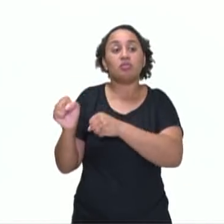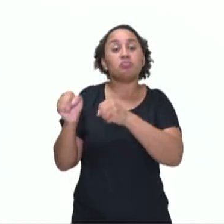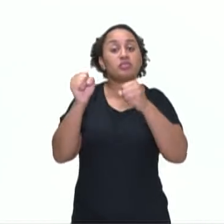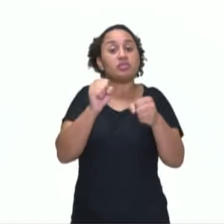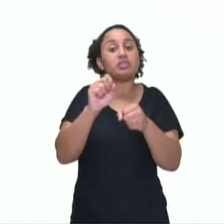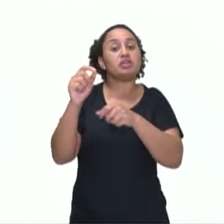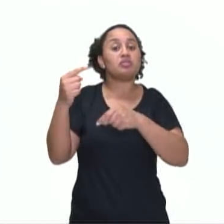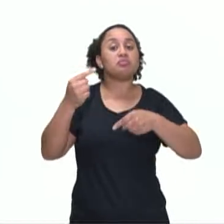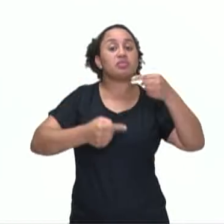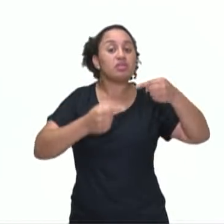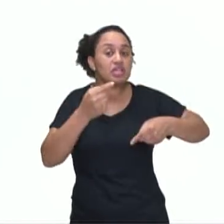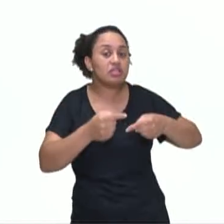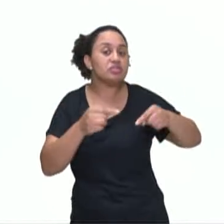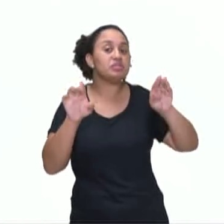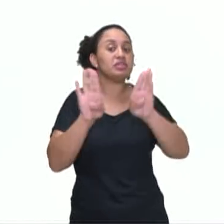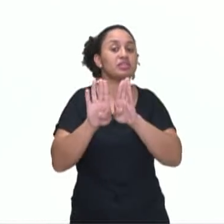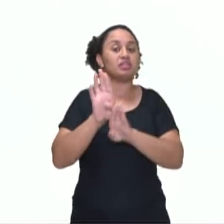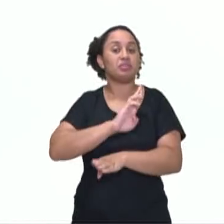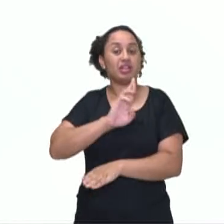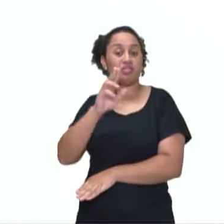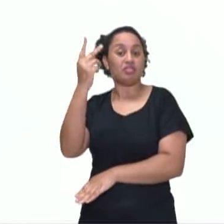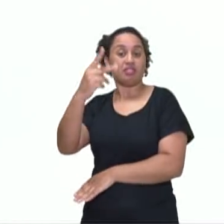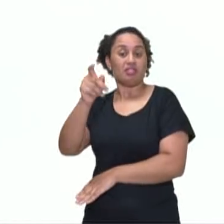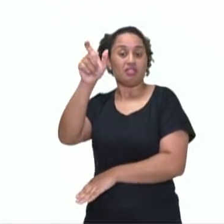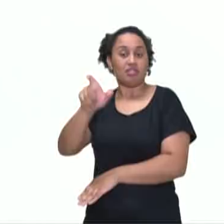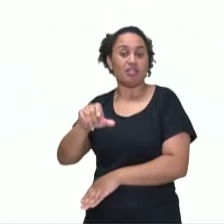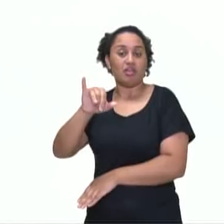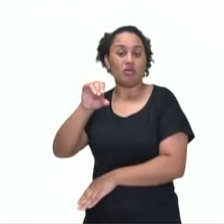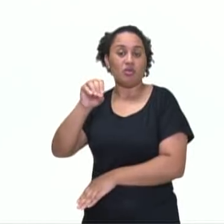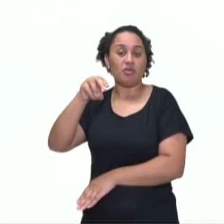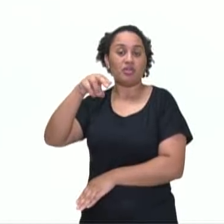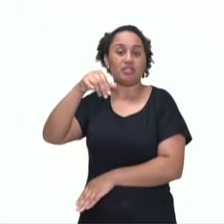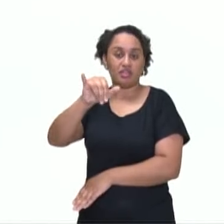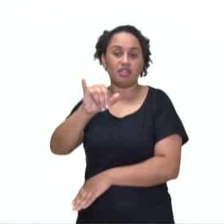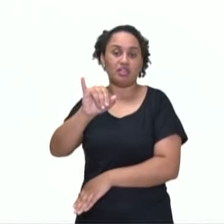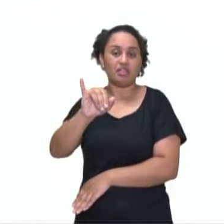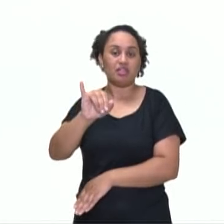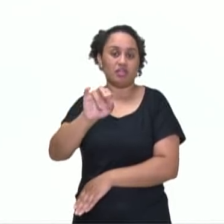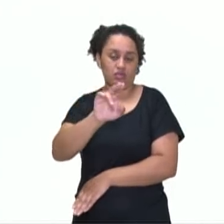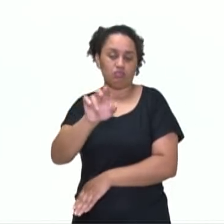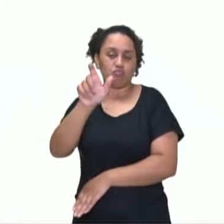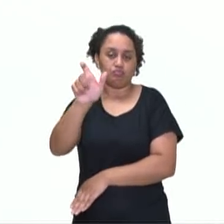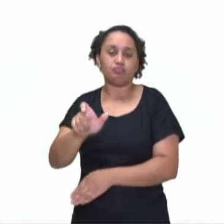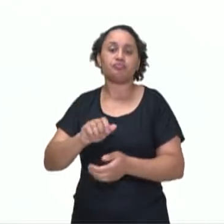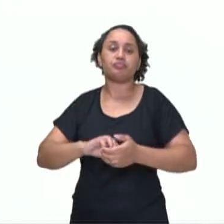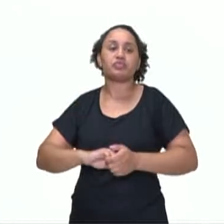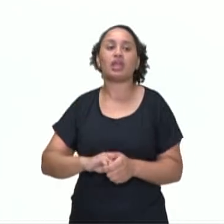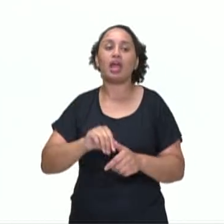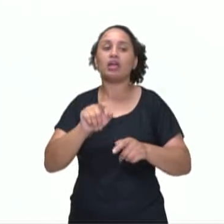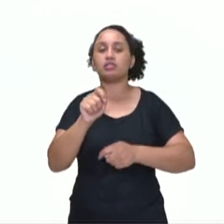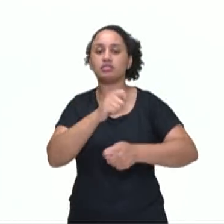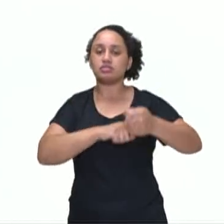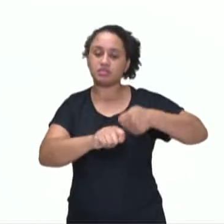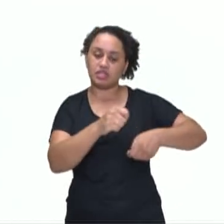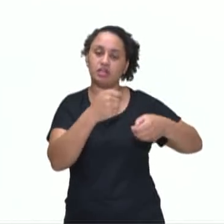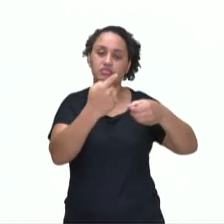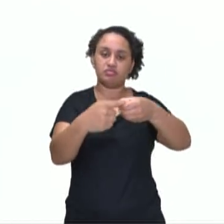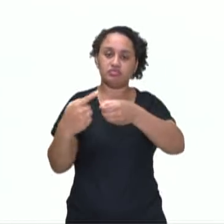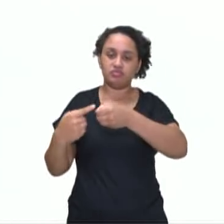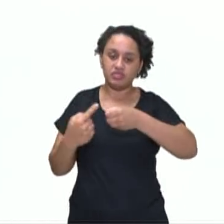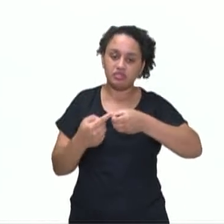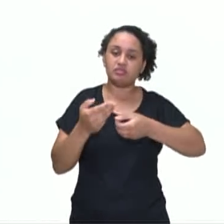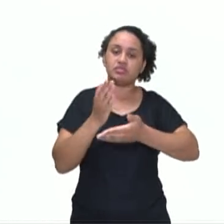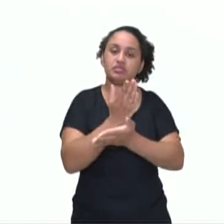e religioso era dele, exercido pela mesma pessoa, chamado de Oni. Ele administrava a cidade,